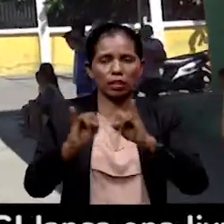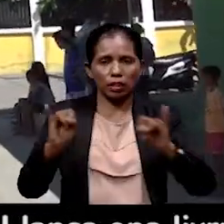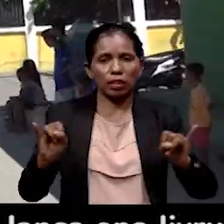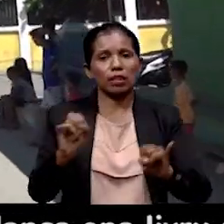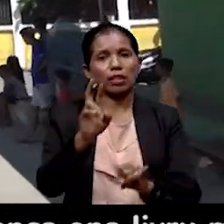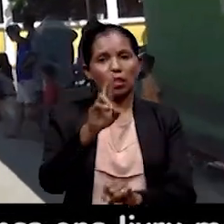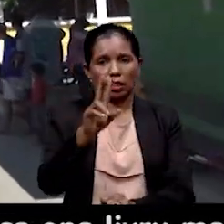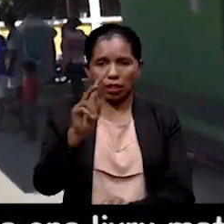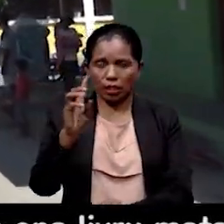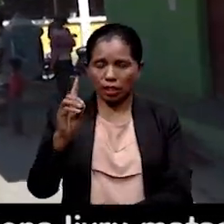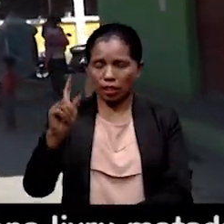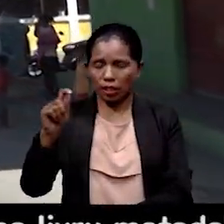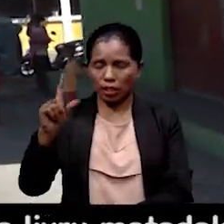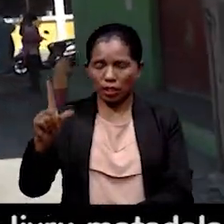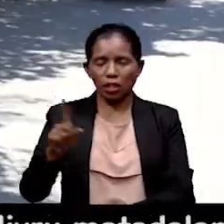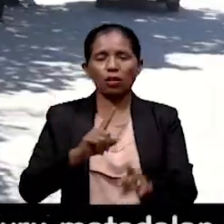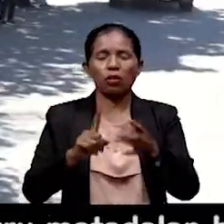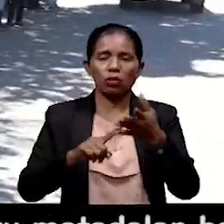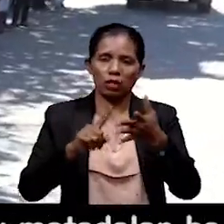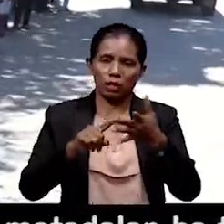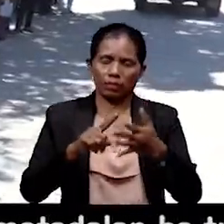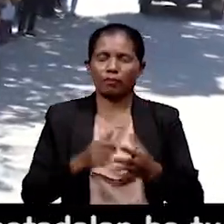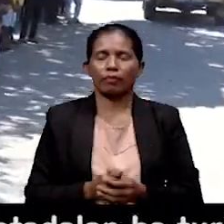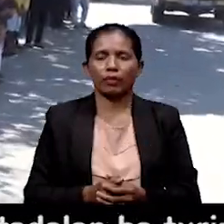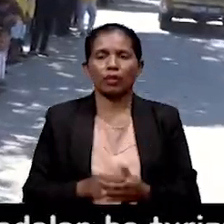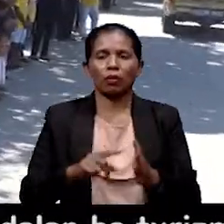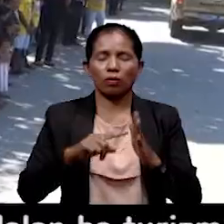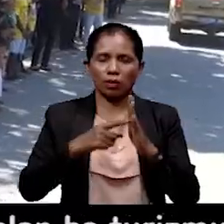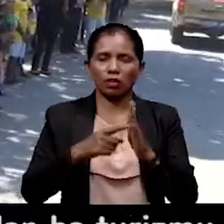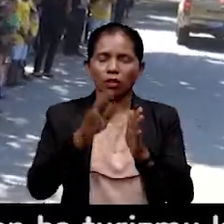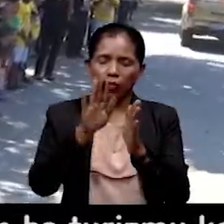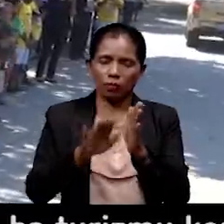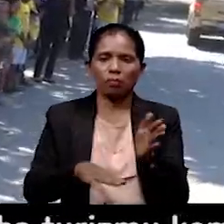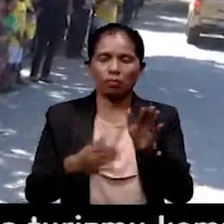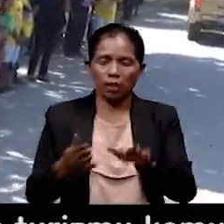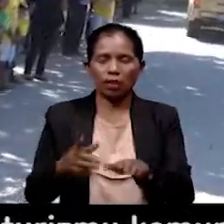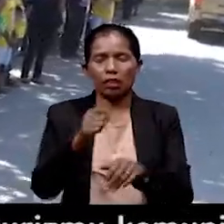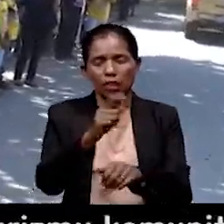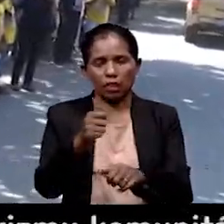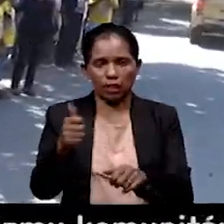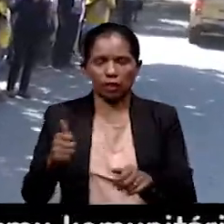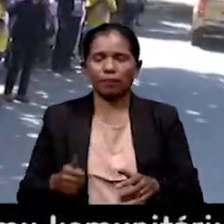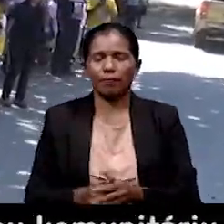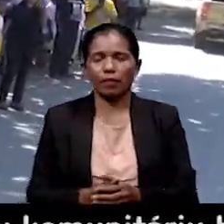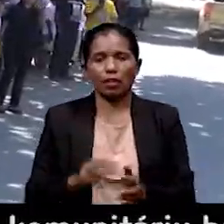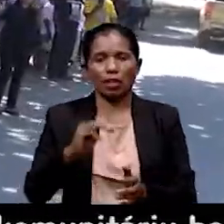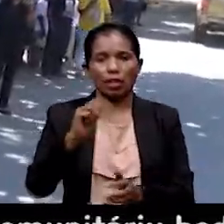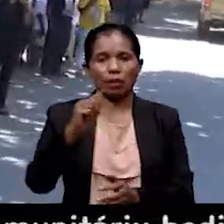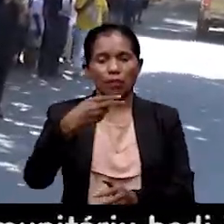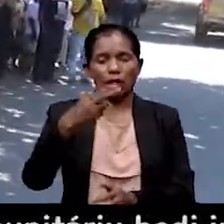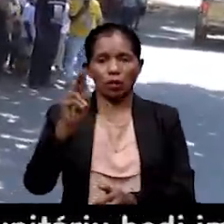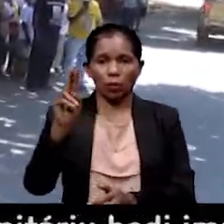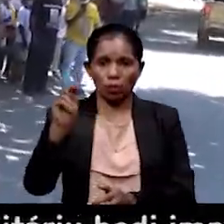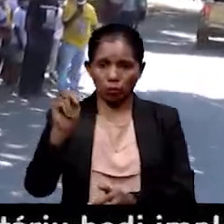ne konta holiman detona. Hahu ba ida. Mahunu Bulerek Karatayano ni